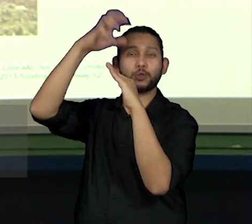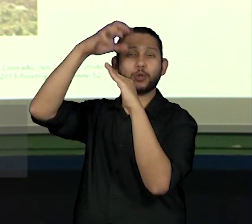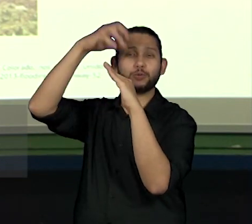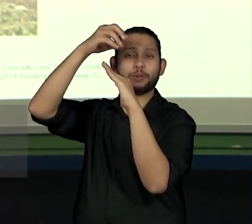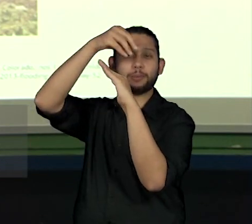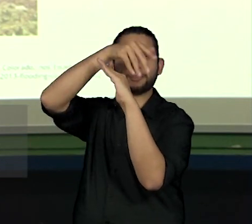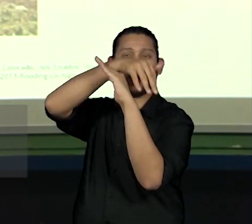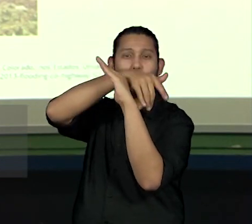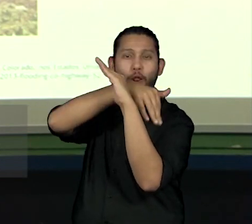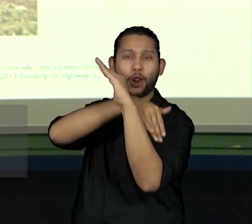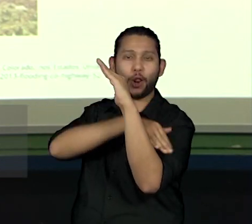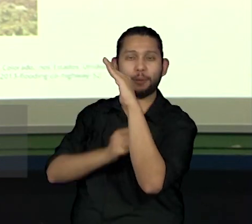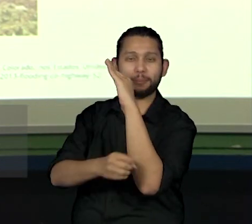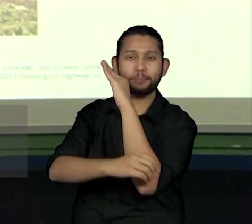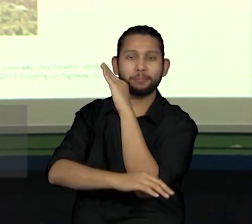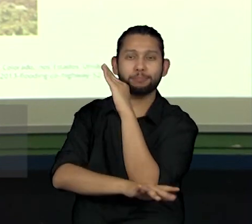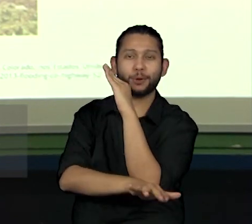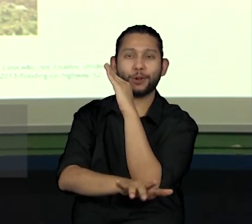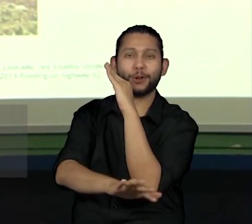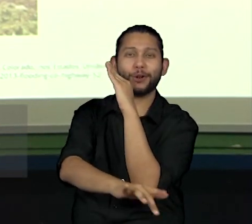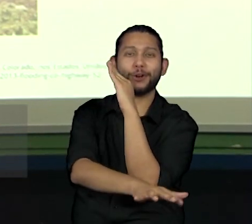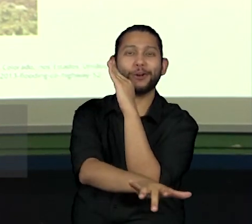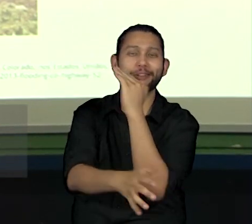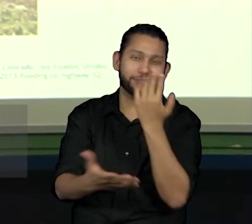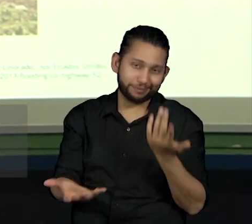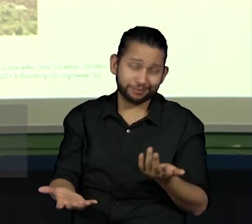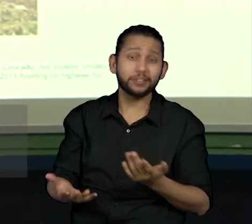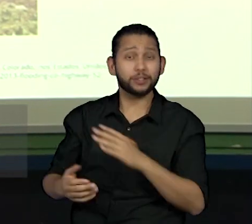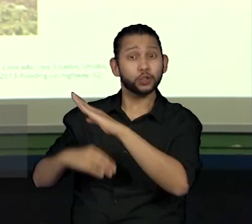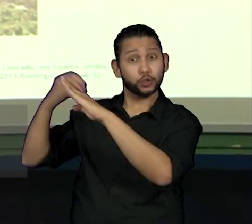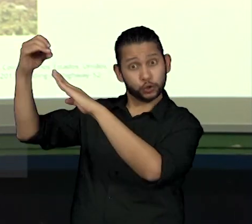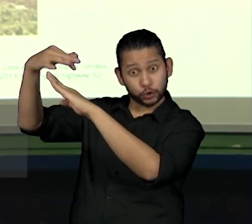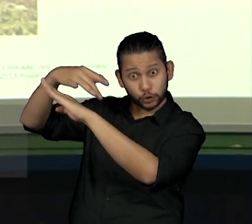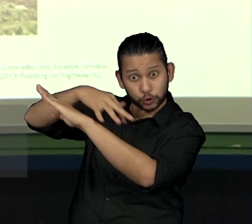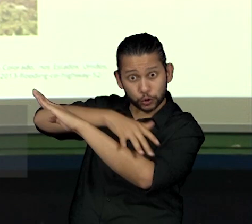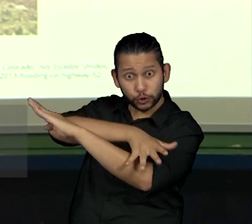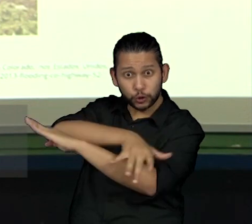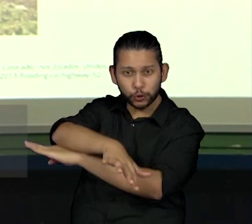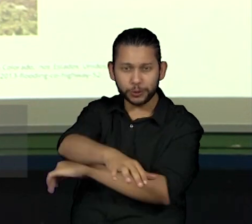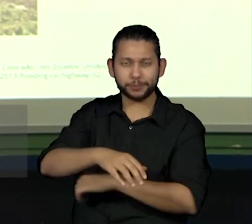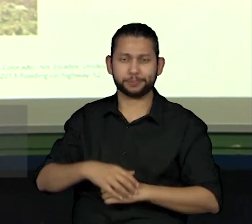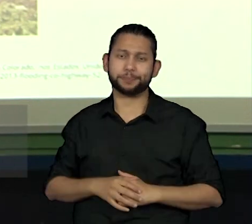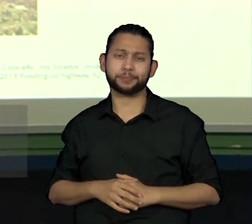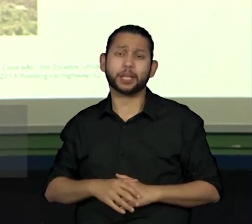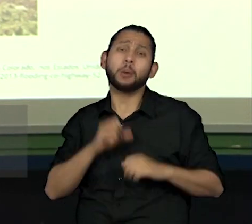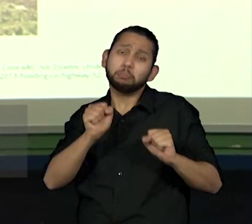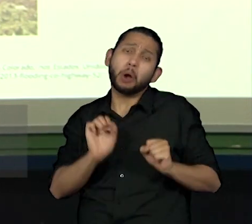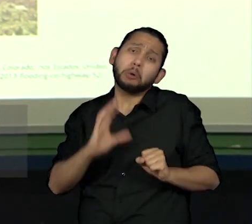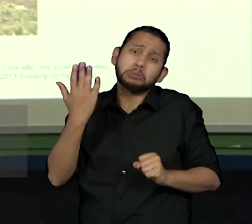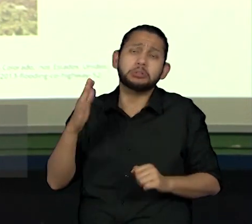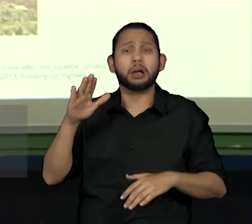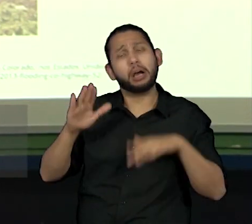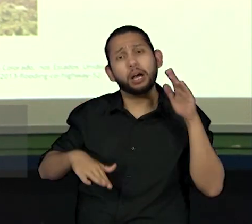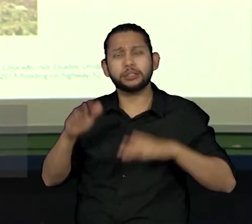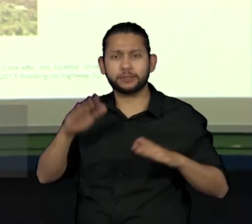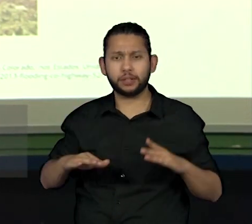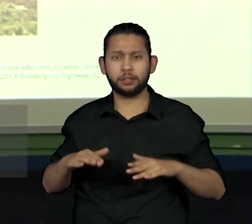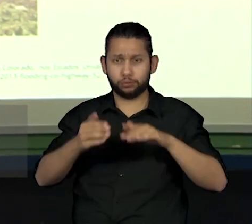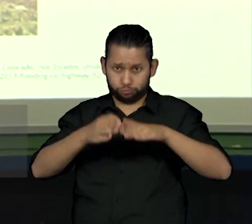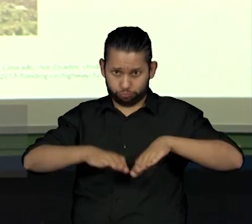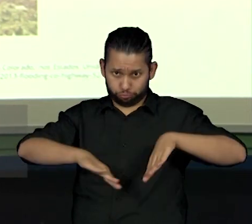rios. Então, o que acontece? Se chove demais, né, mais do que é o